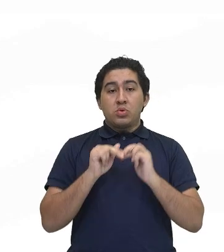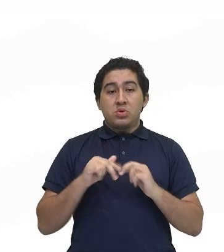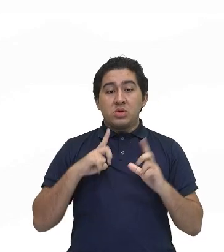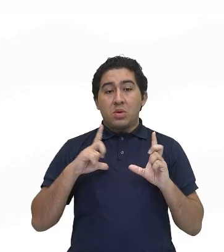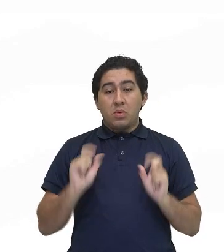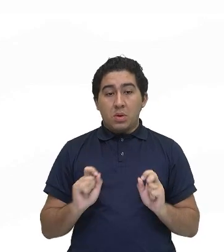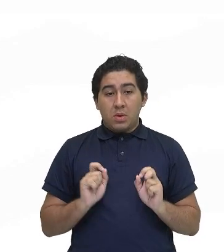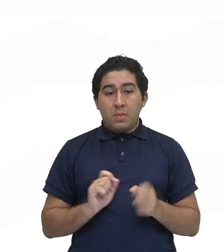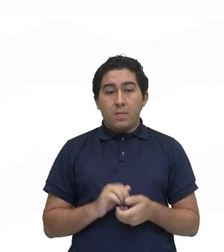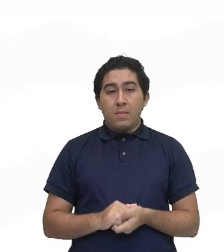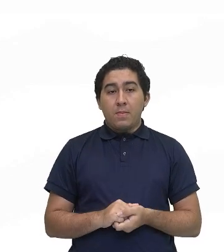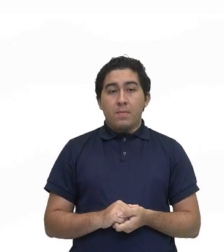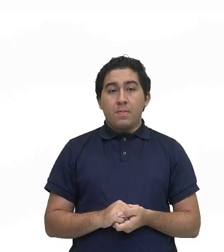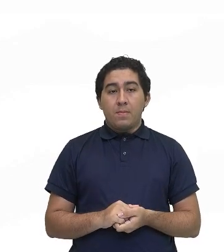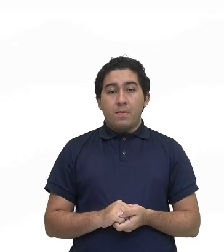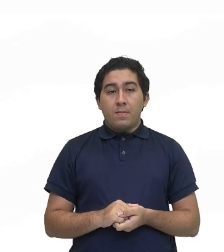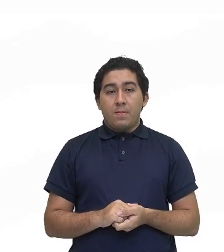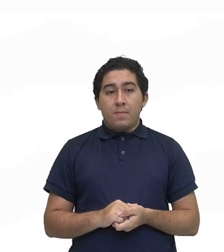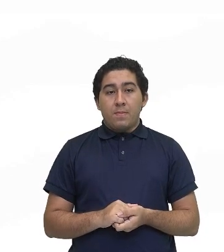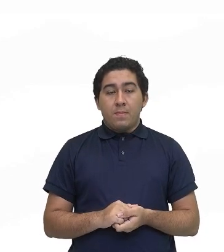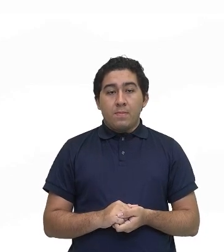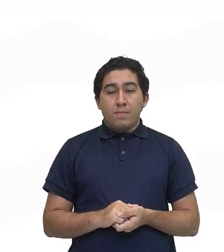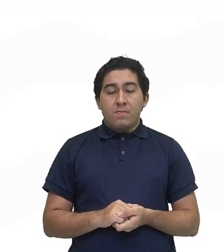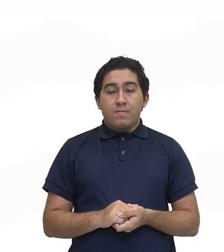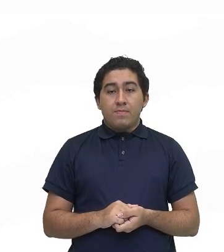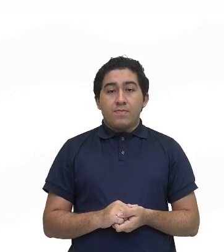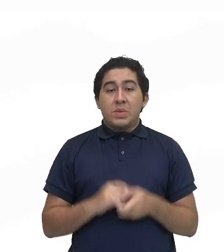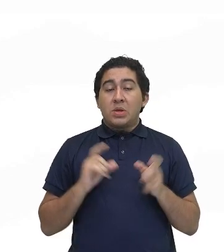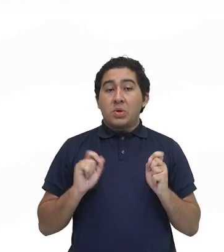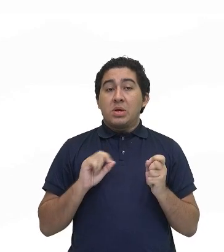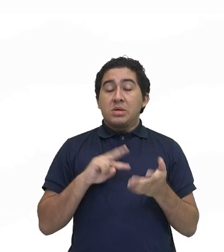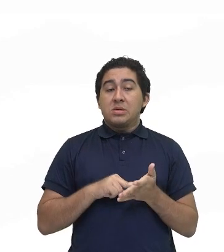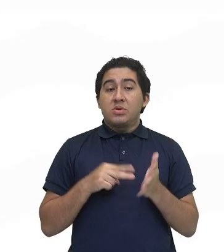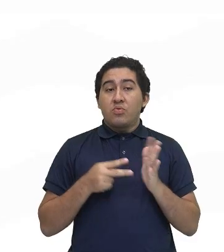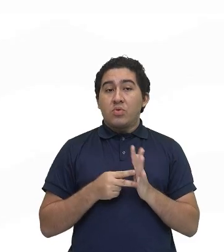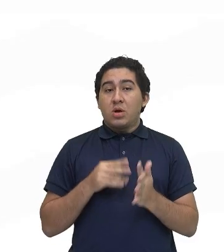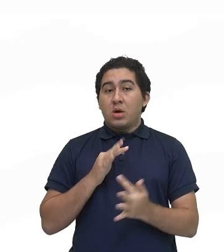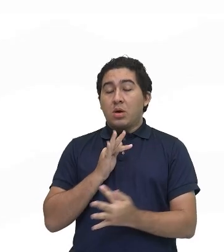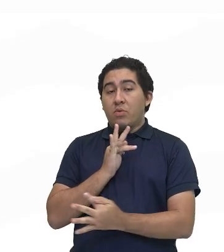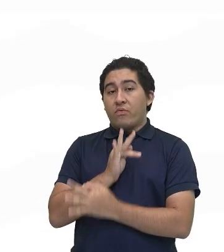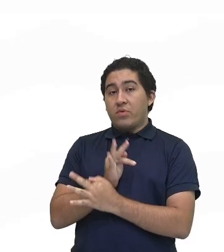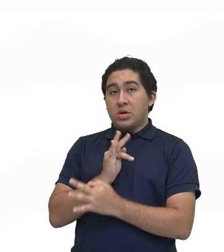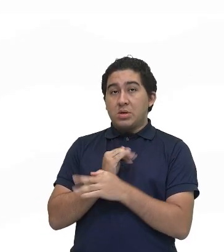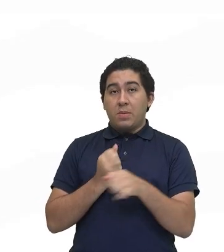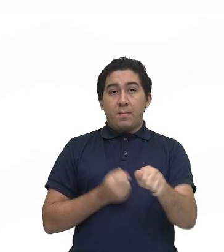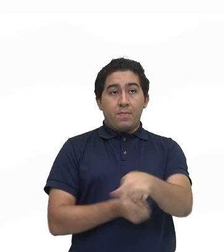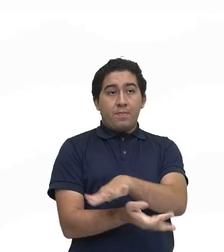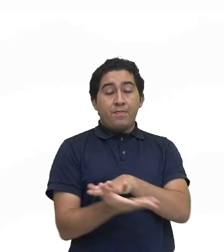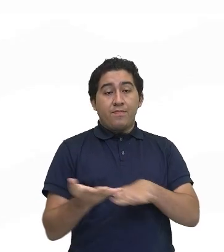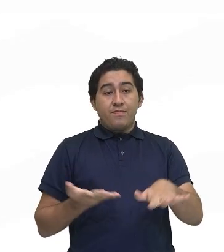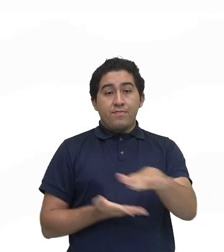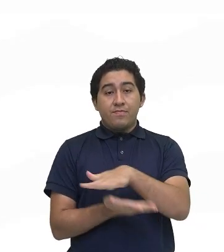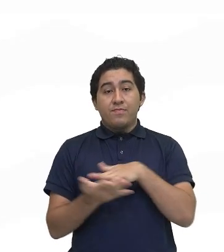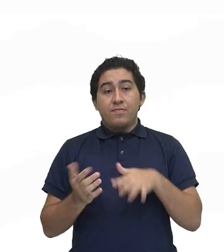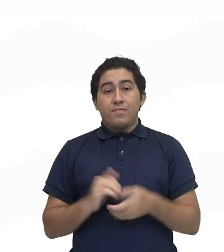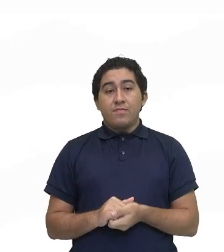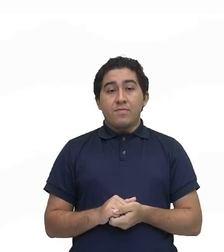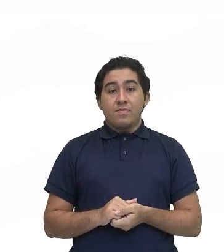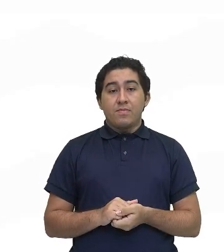o seguinte, vejam, o que é a astrofísica? Nós vimos que ela é o ramo